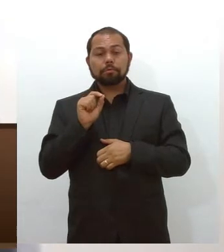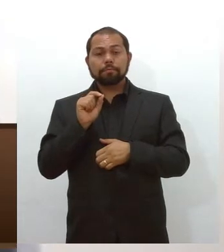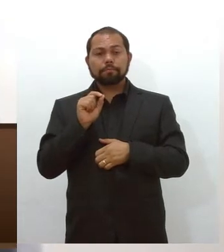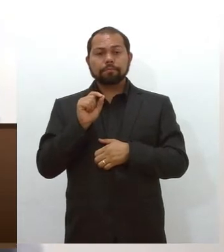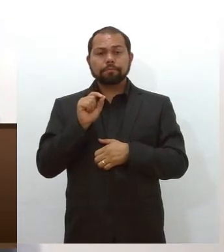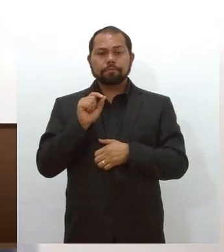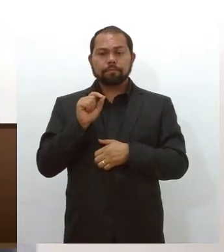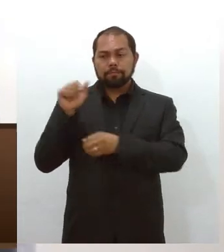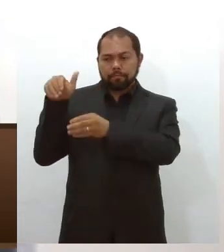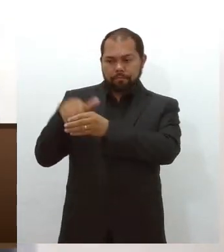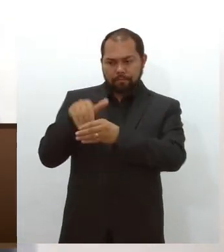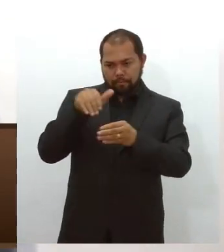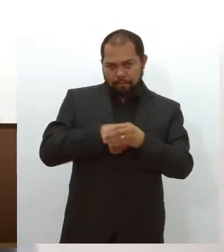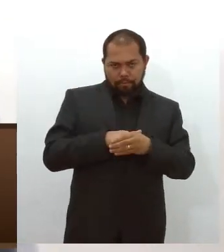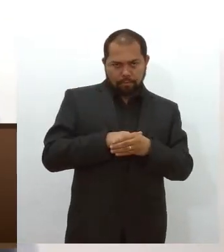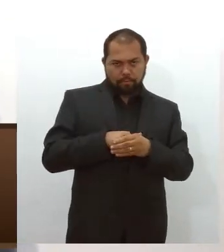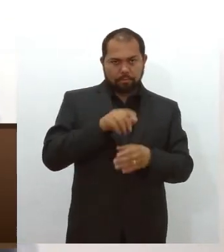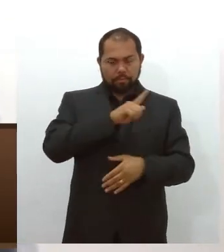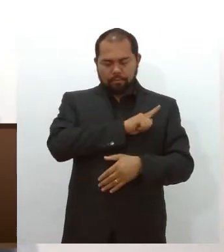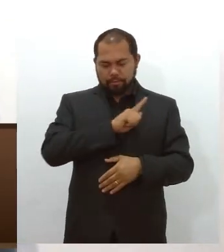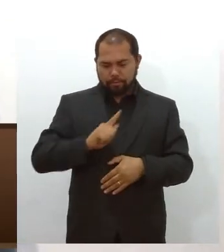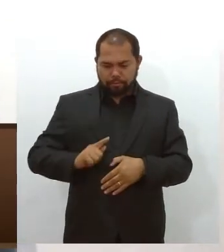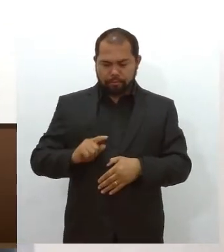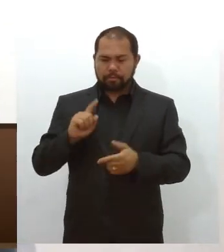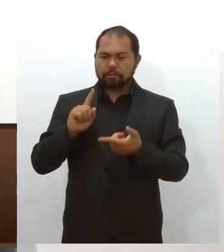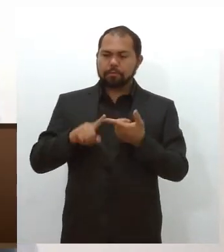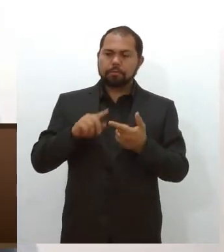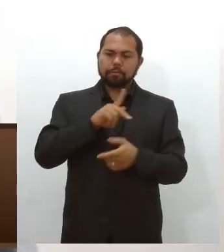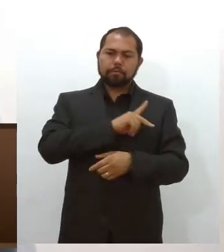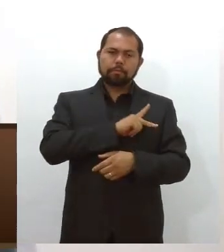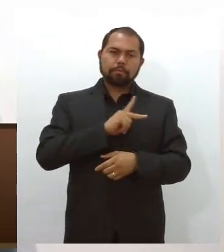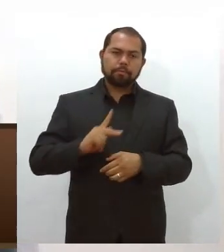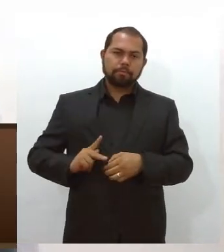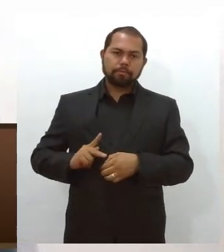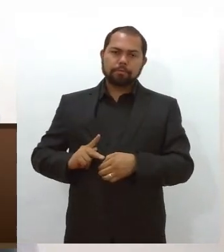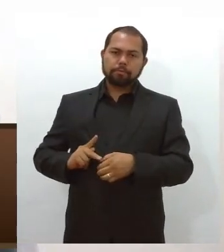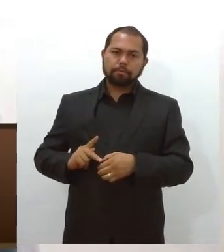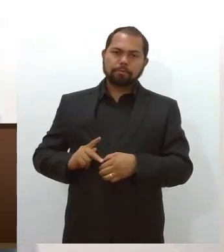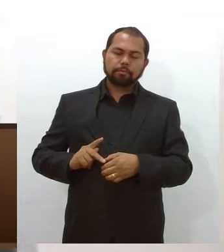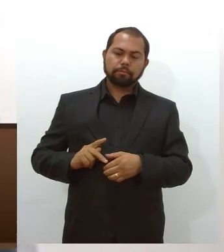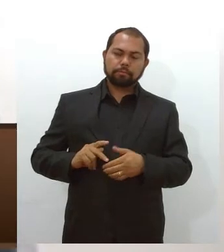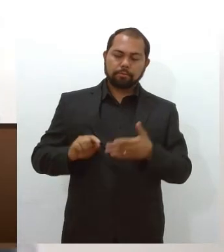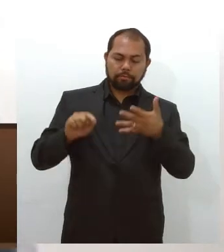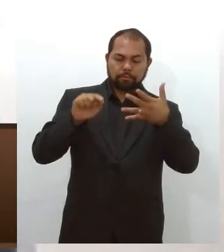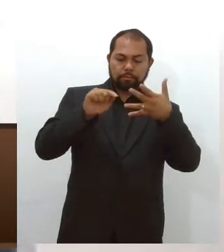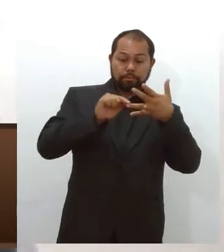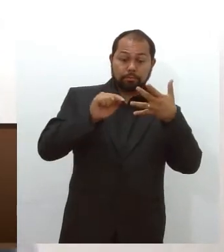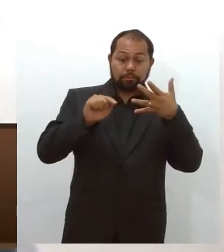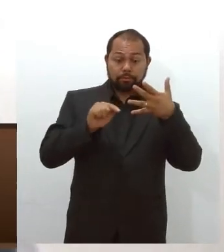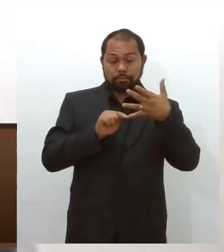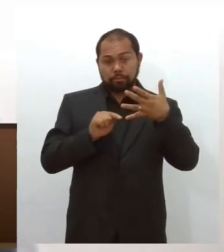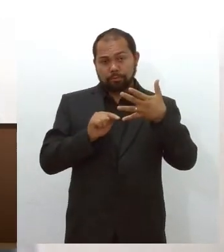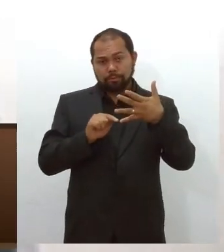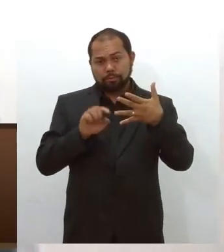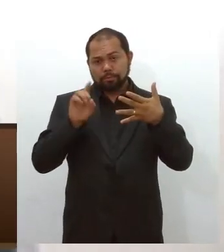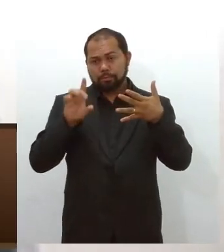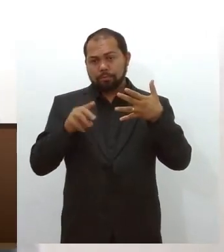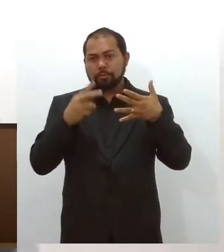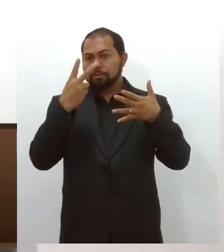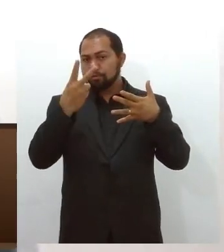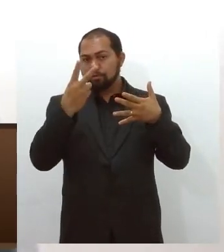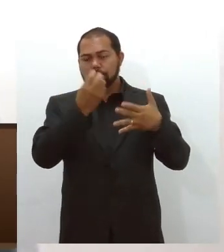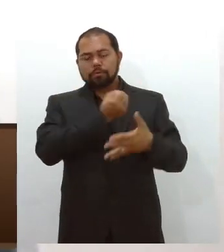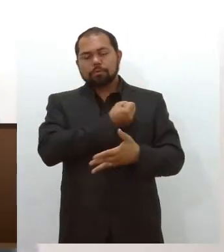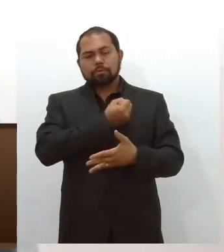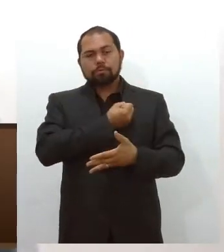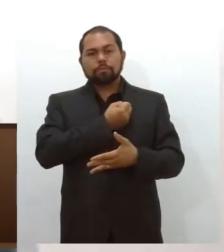para governador e para presidente segue essa sequência e são apenas dois números, o que pode confundir o